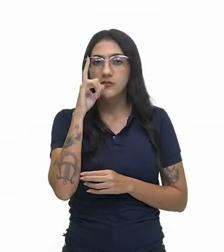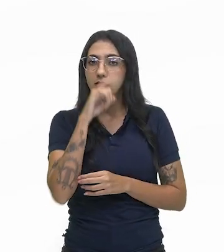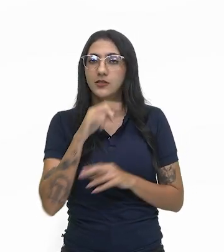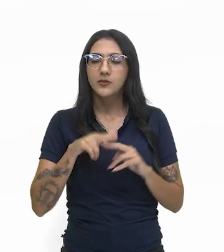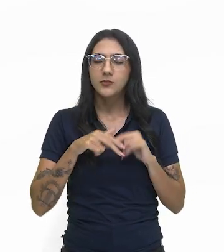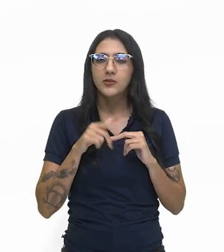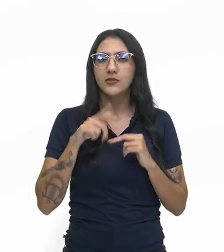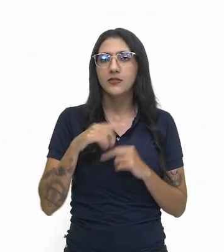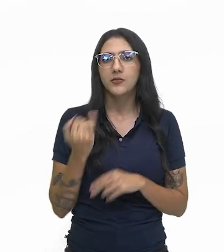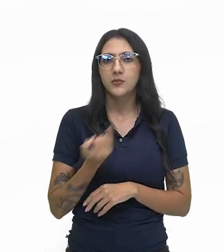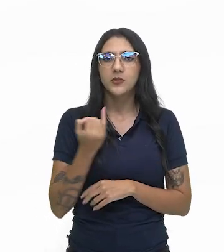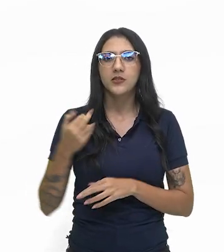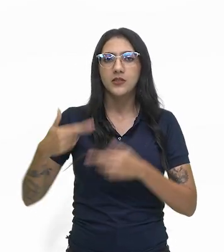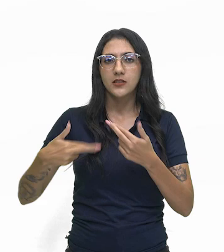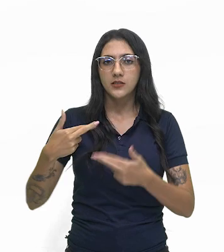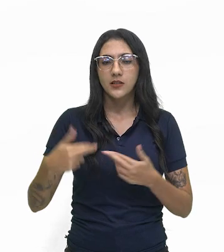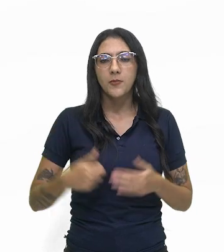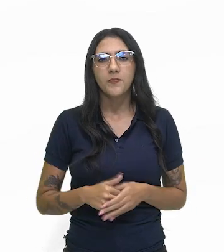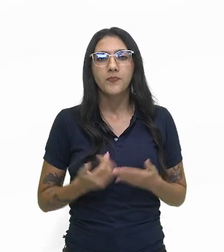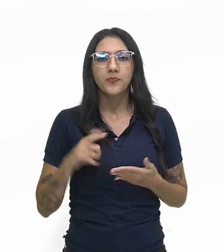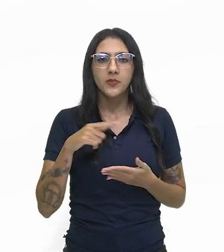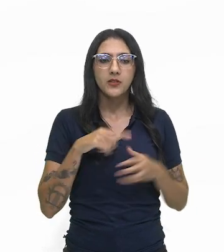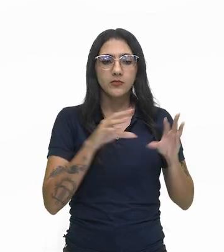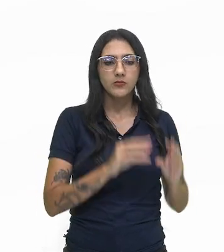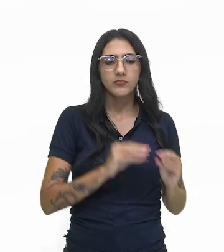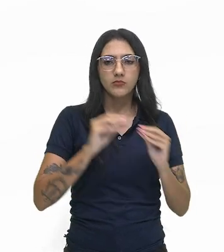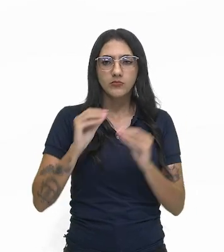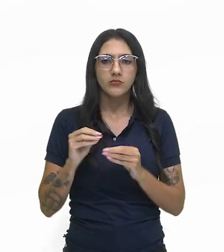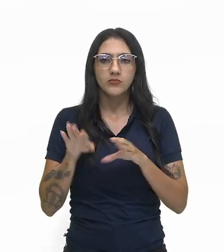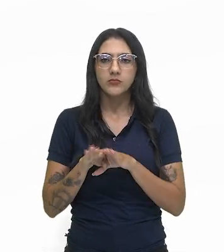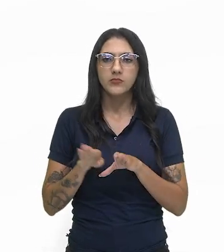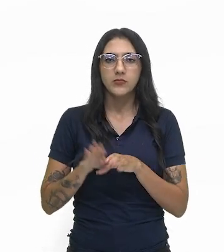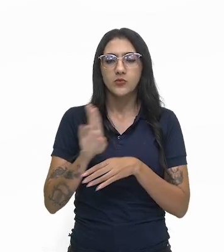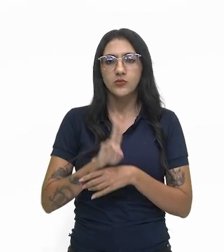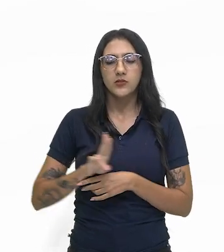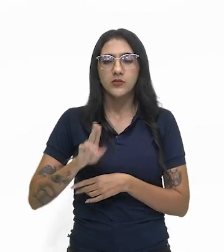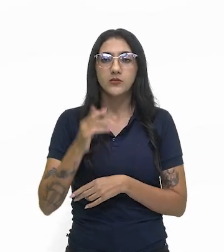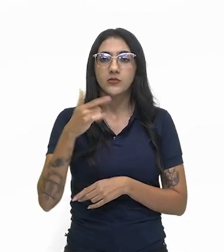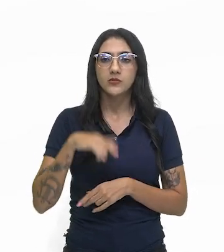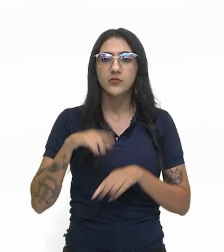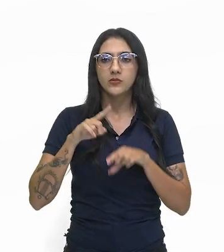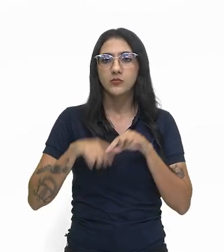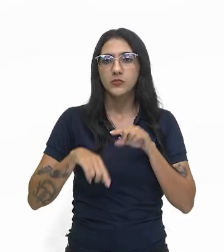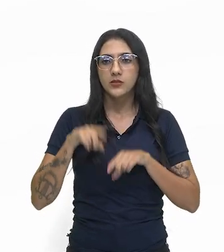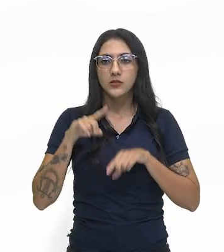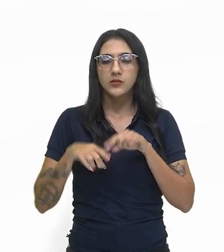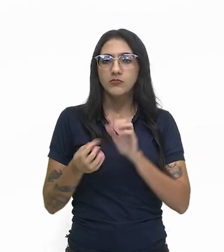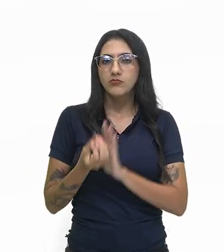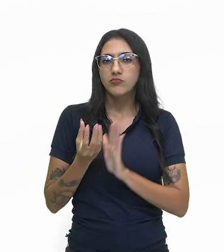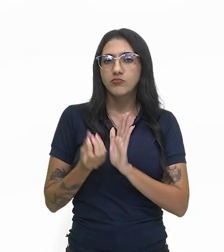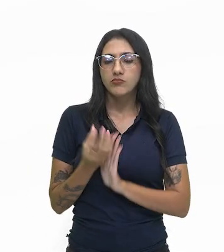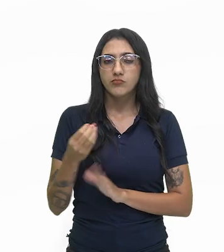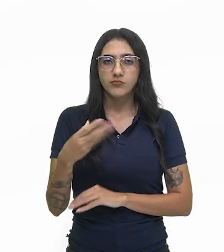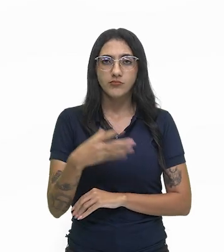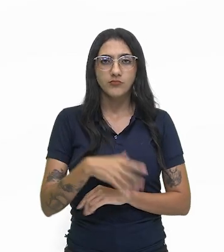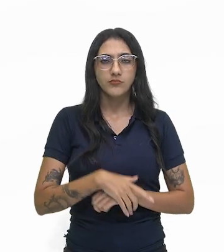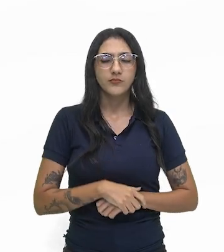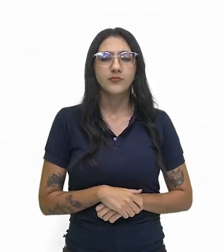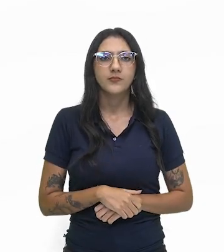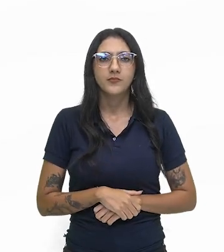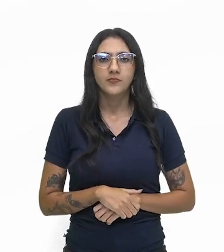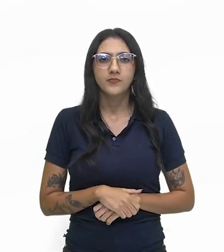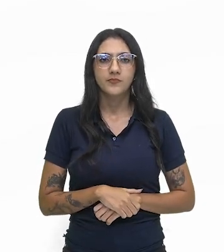né? Então, eles são recuperados e utilizados na produção de novos produtos. E